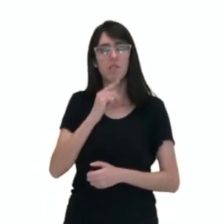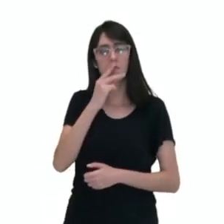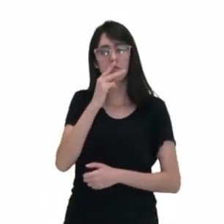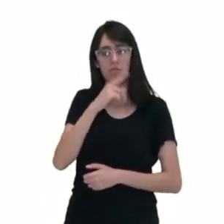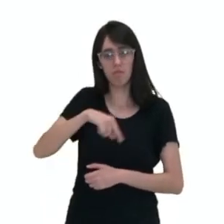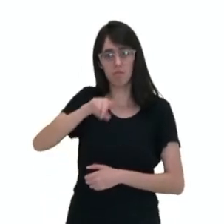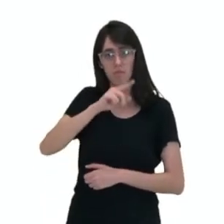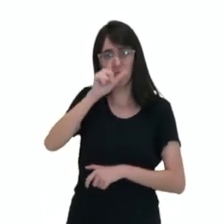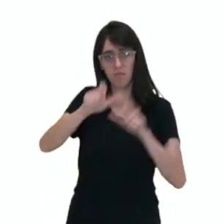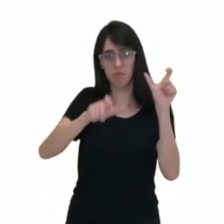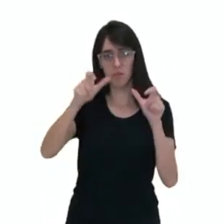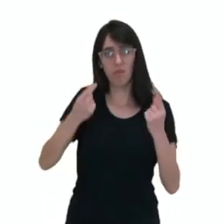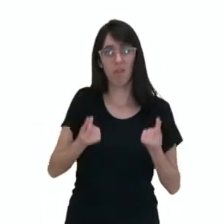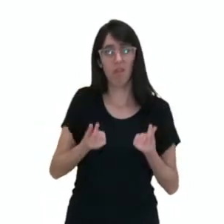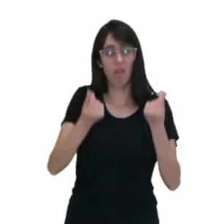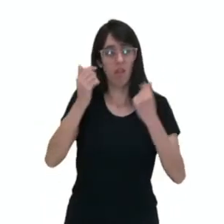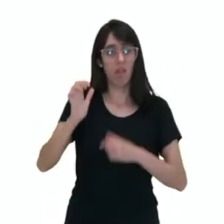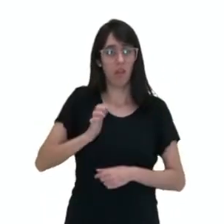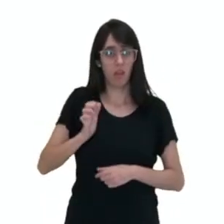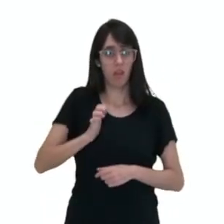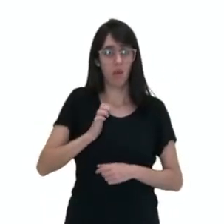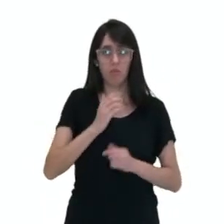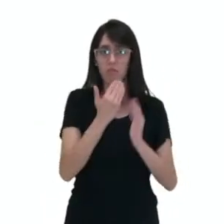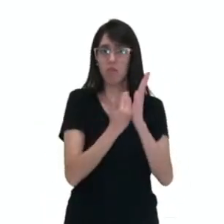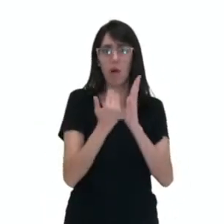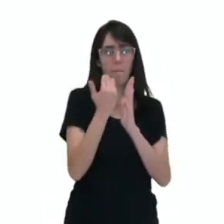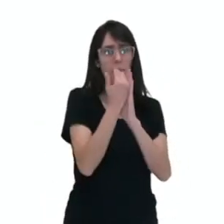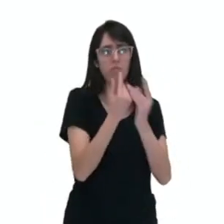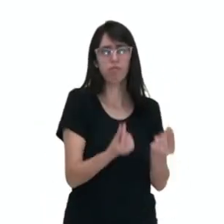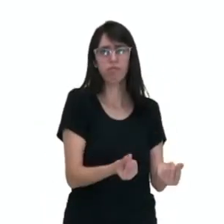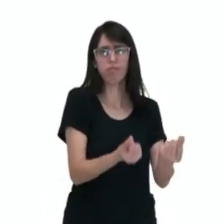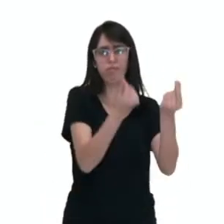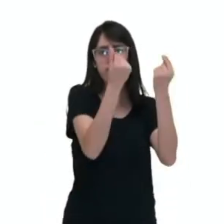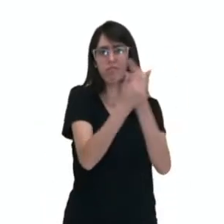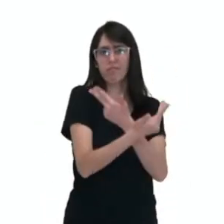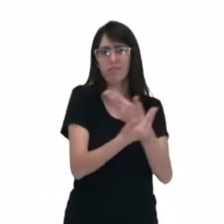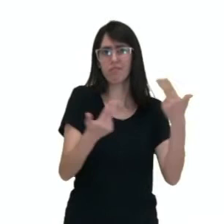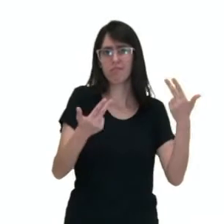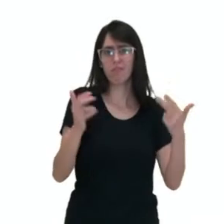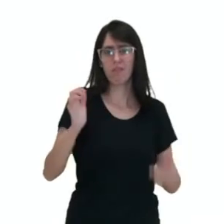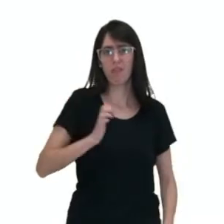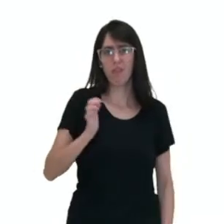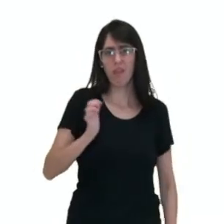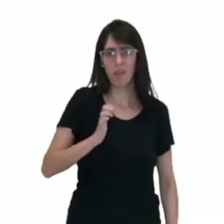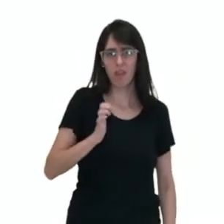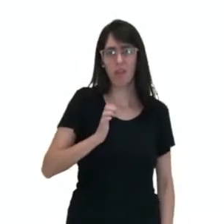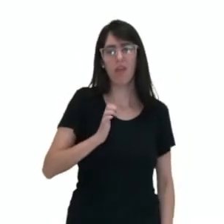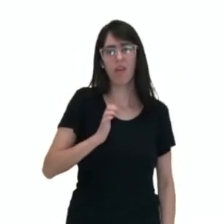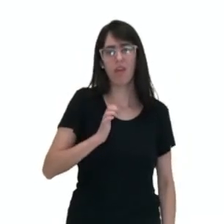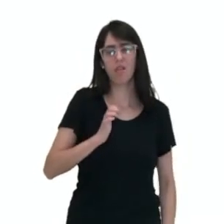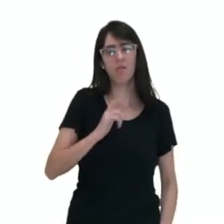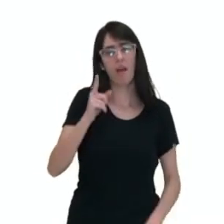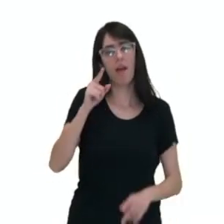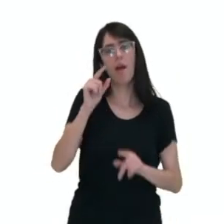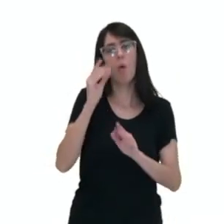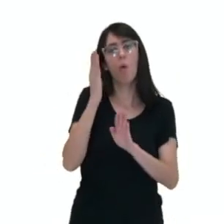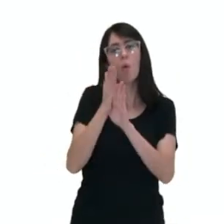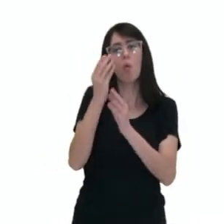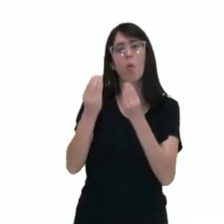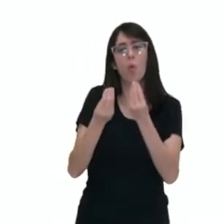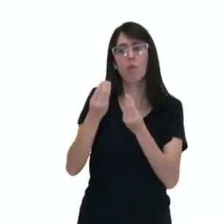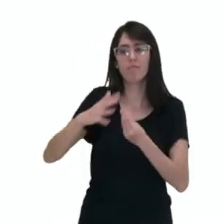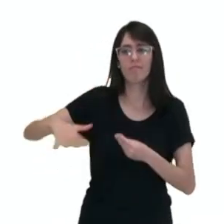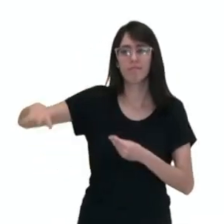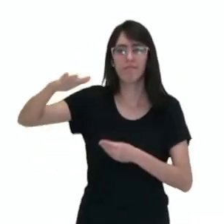que controla e retém a maior parte dos lucros sobre os bens produzidos a partir do trabalho coletivo. Então,